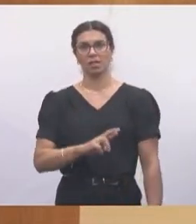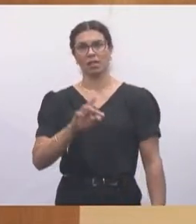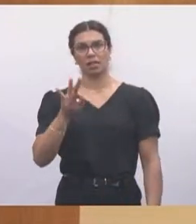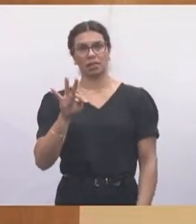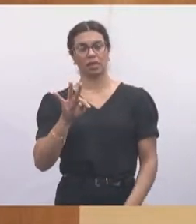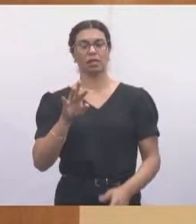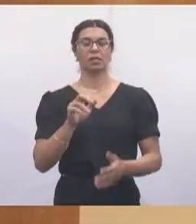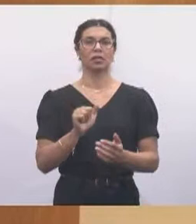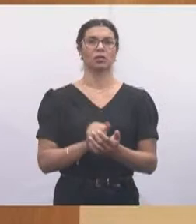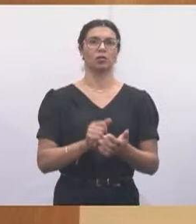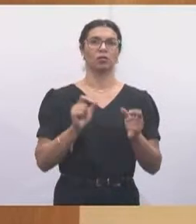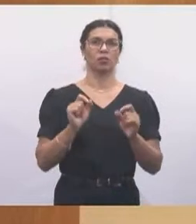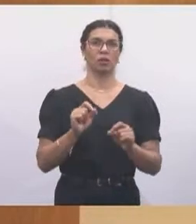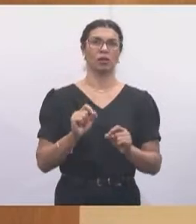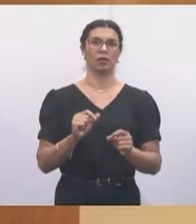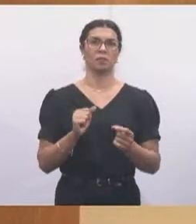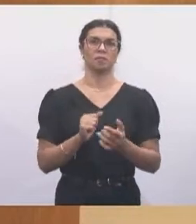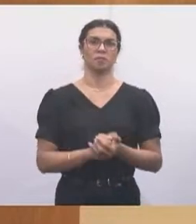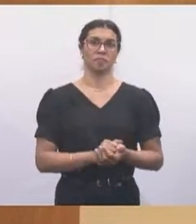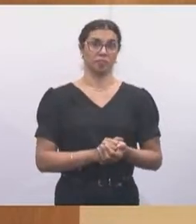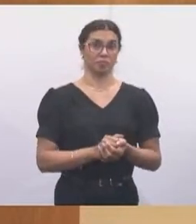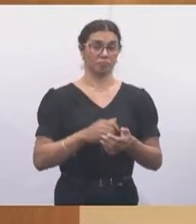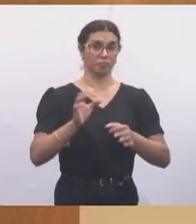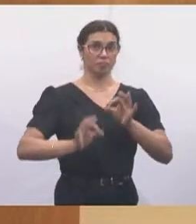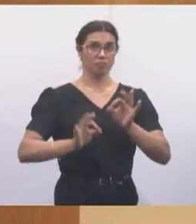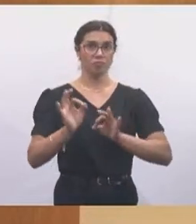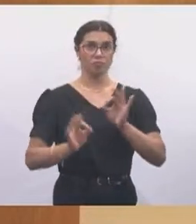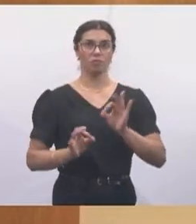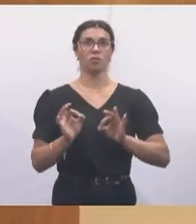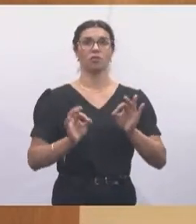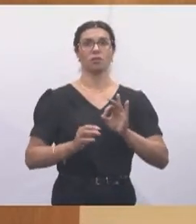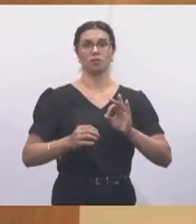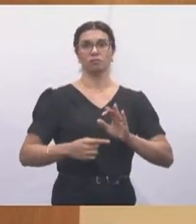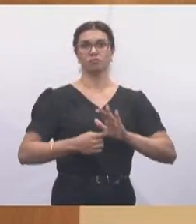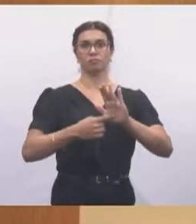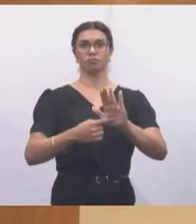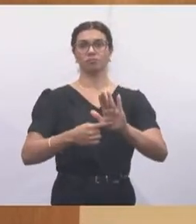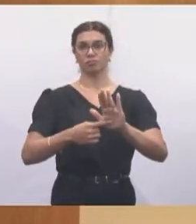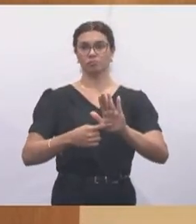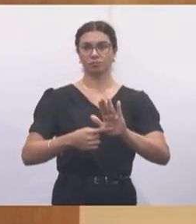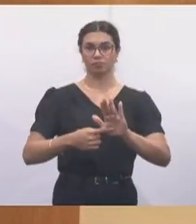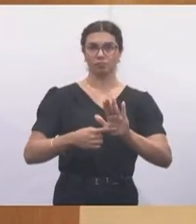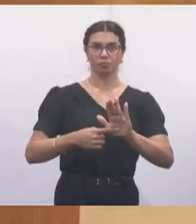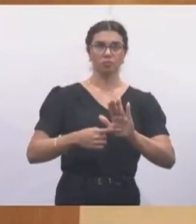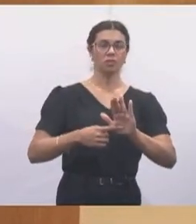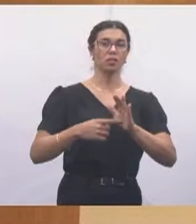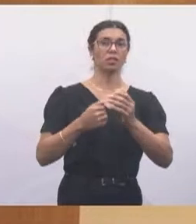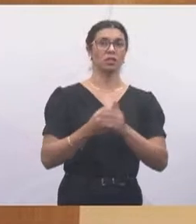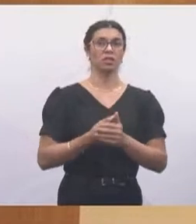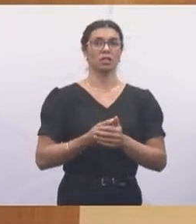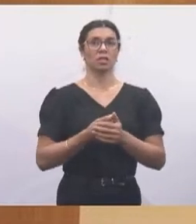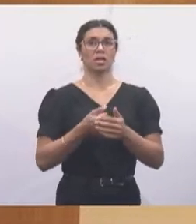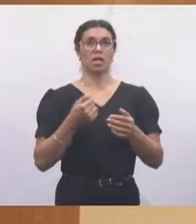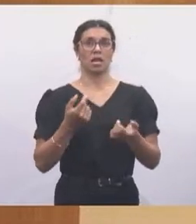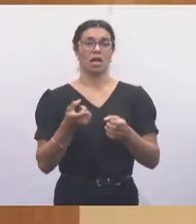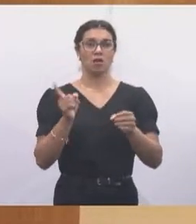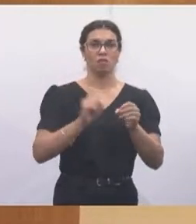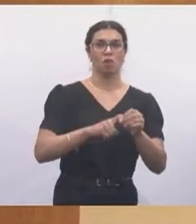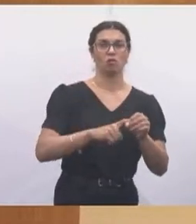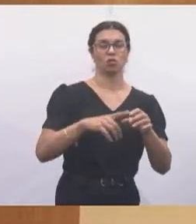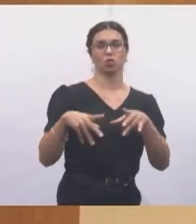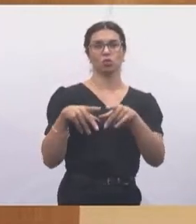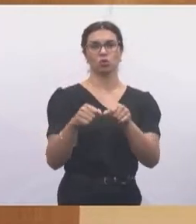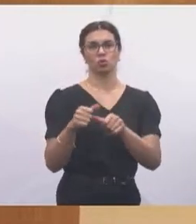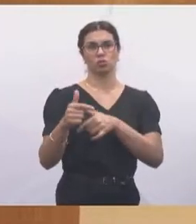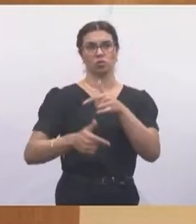do tribunal, aonde determina, a justiça determina que todos os dias dos trabalhadores sejam pagos e retorno imediato a todos